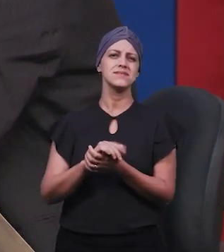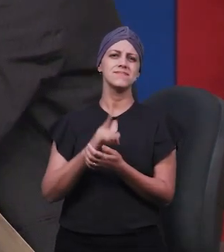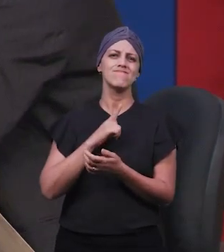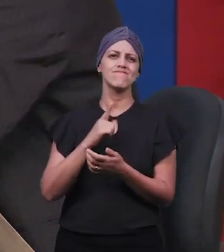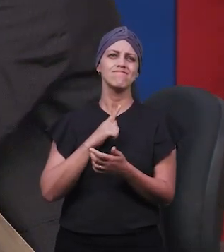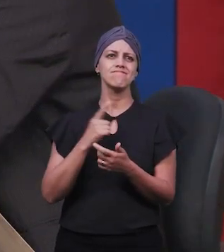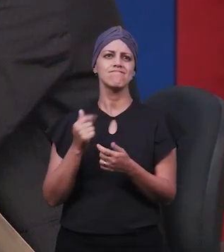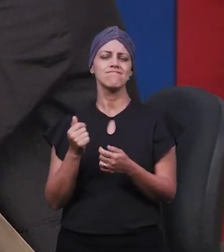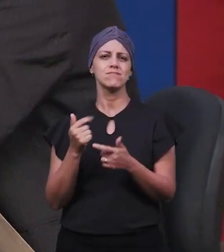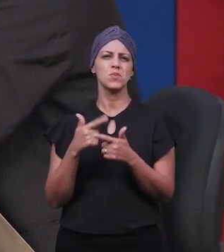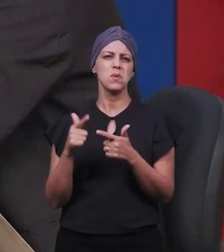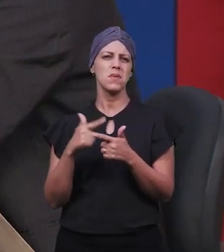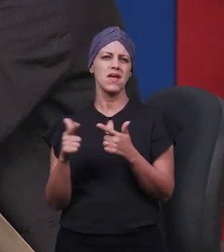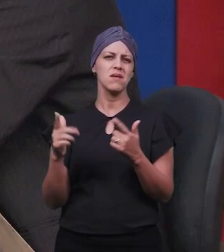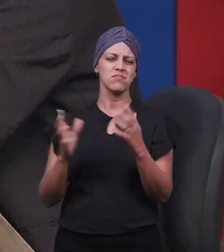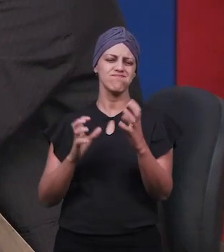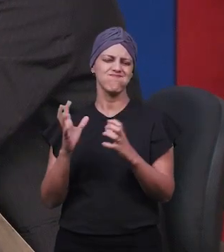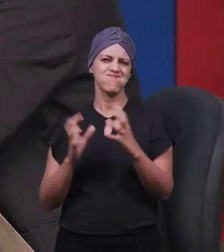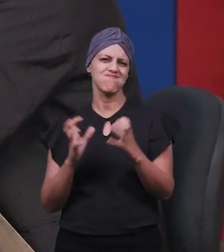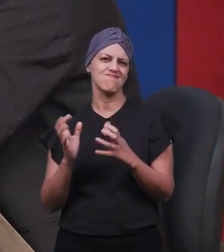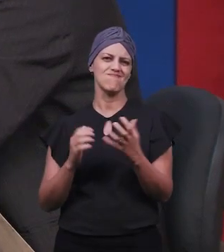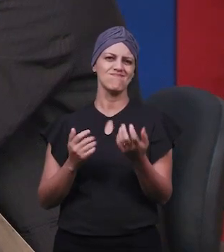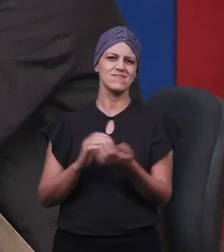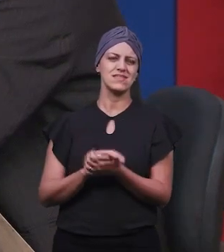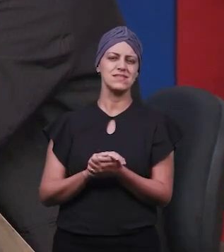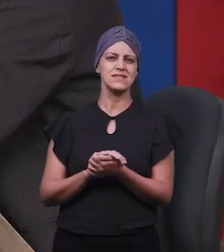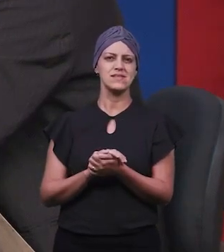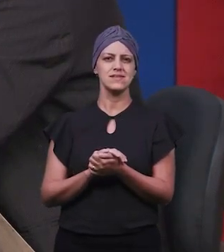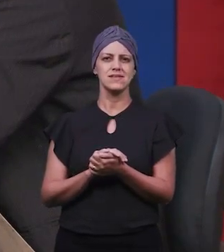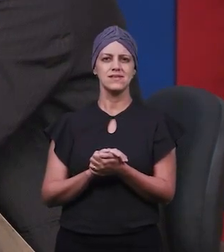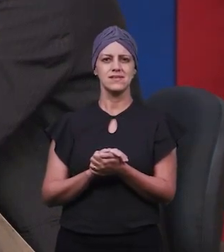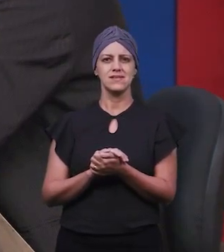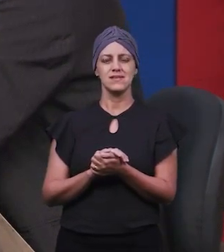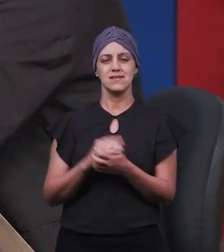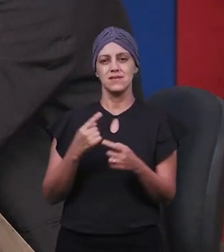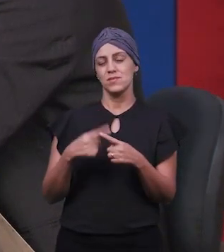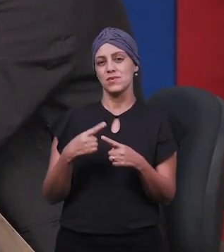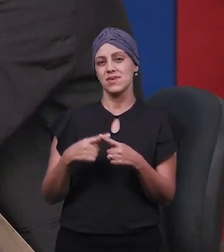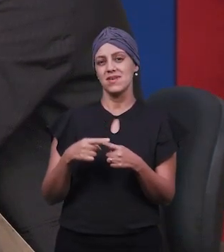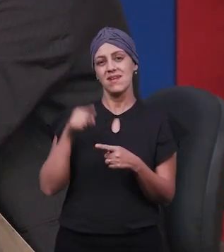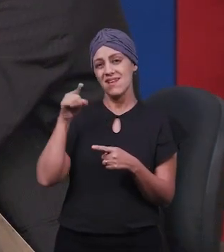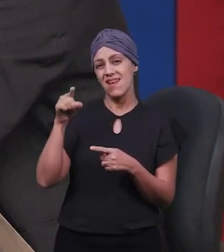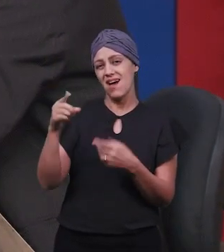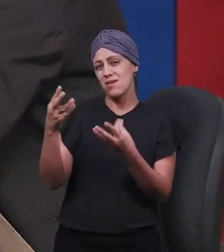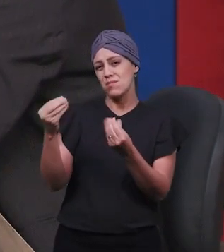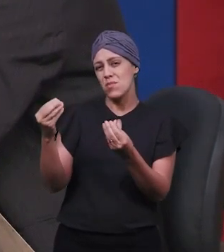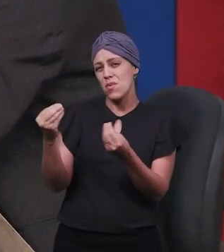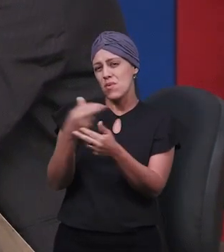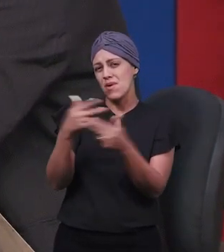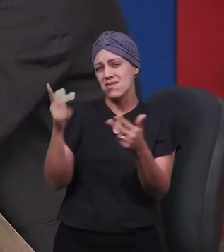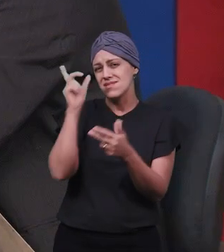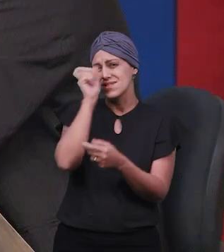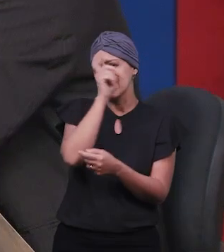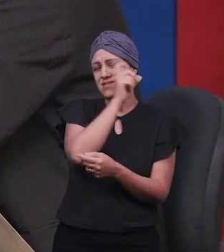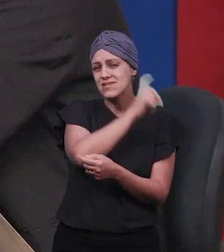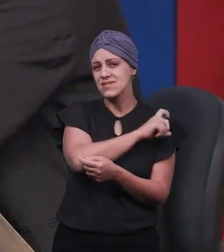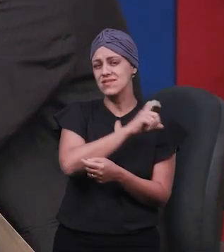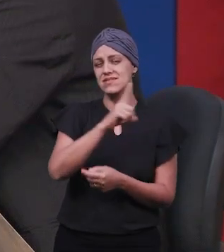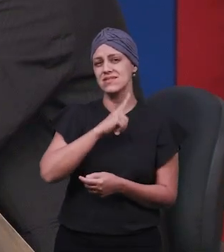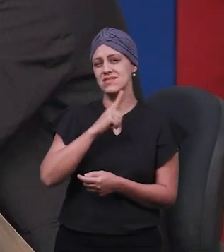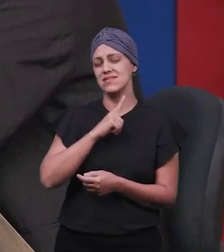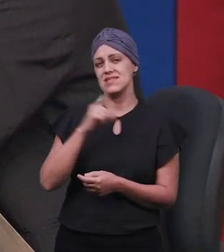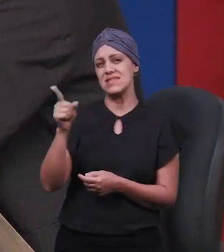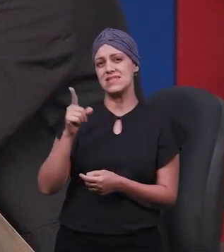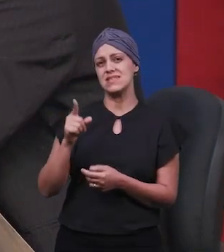né, de relacionamento uma com a outra. E segundo ela, até por causa das dificuldades que estavam encontrando,